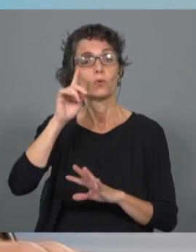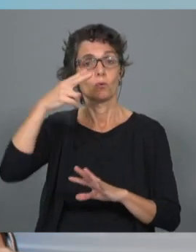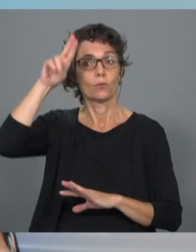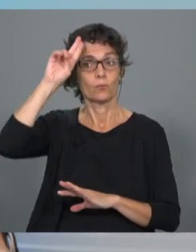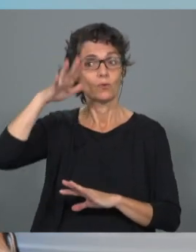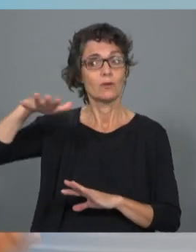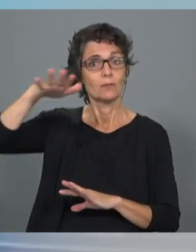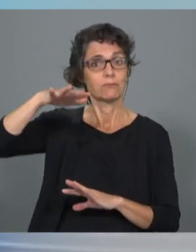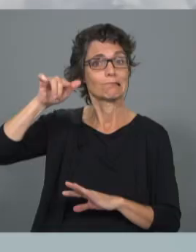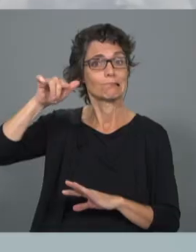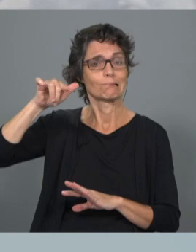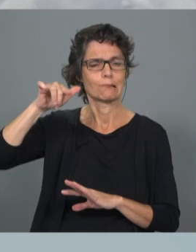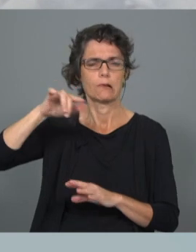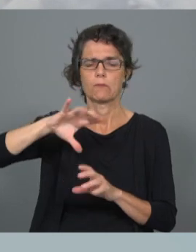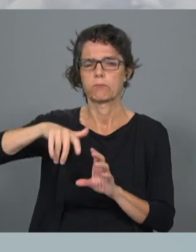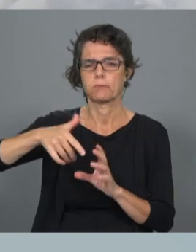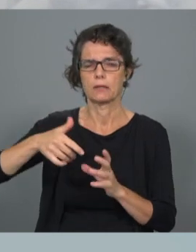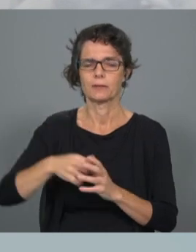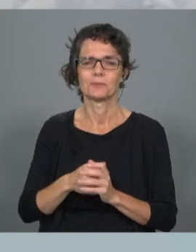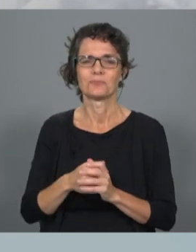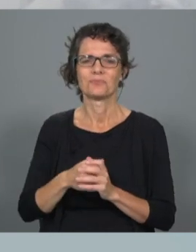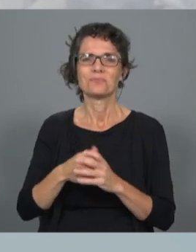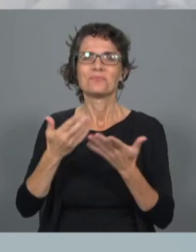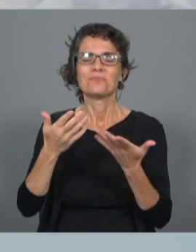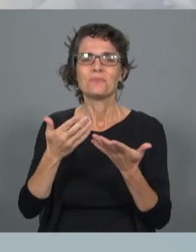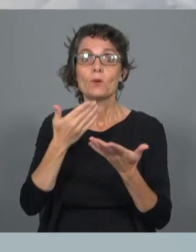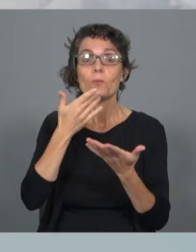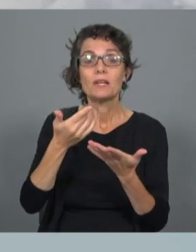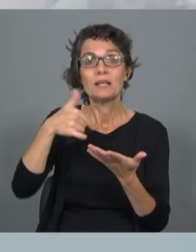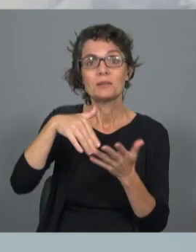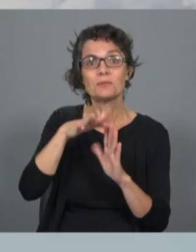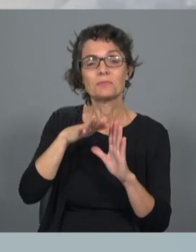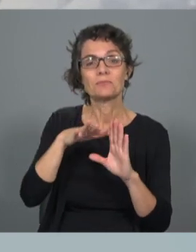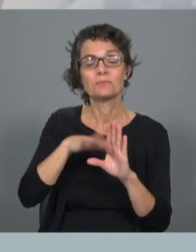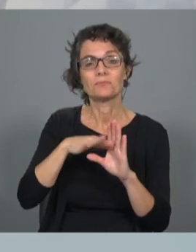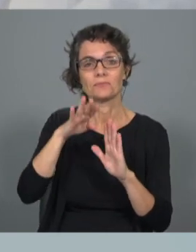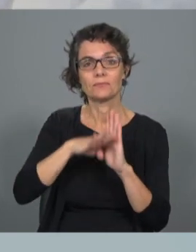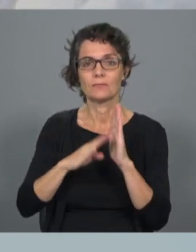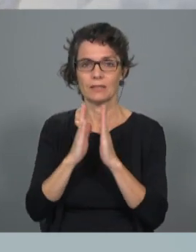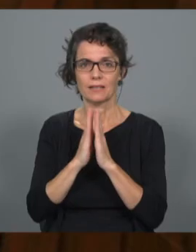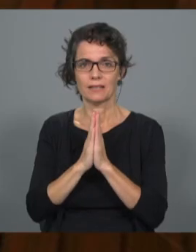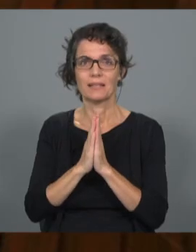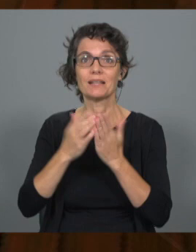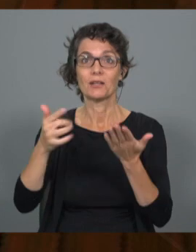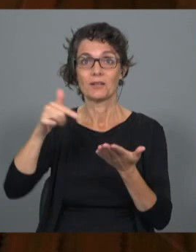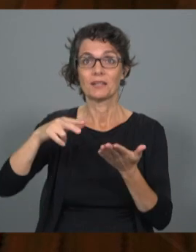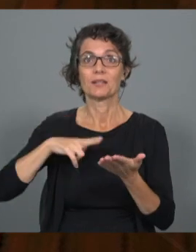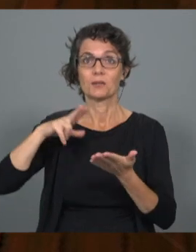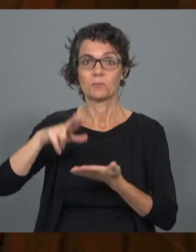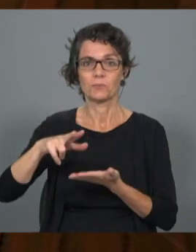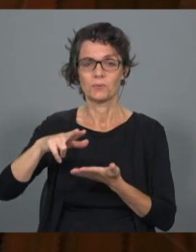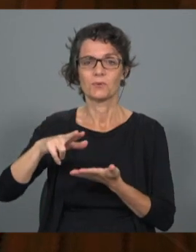Moçambique. Boa tarde, Padre Ricardo. Obrigado por ter vindo aqui até ao programa Eclésia. Está por Portugal, agora há